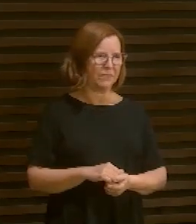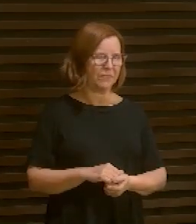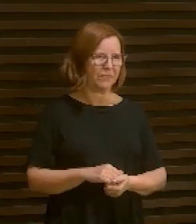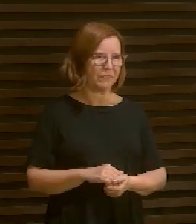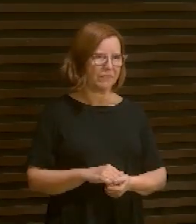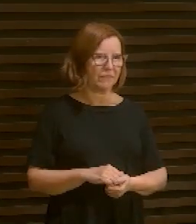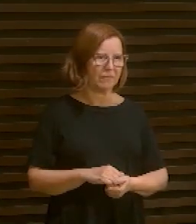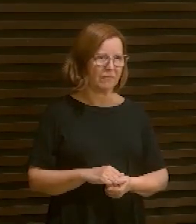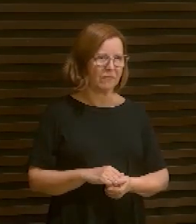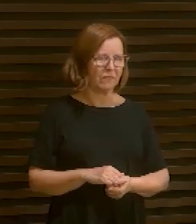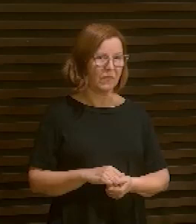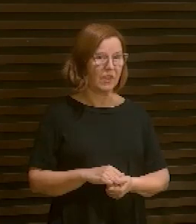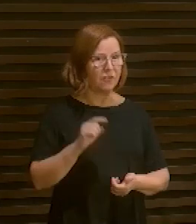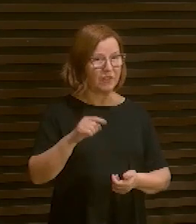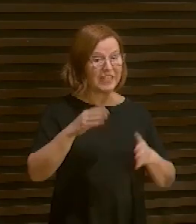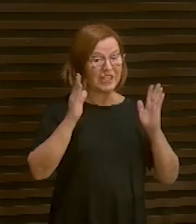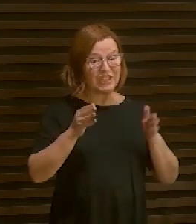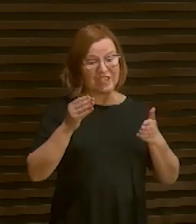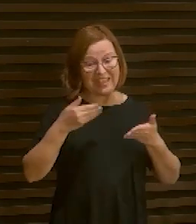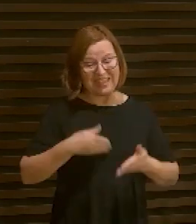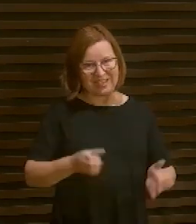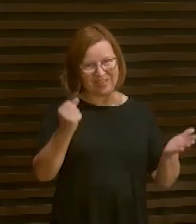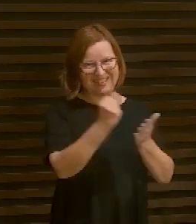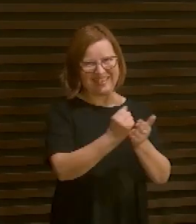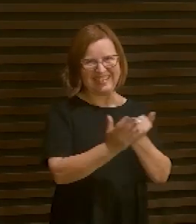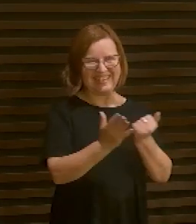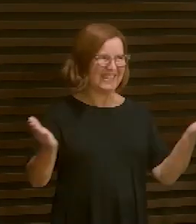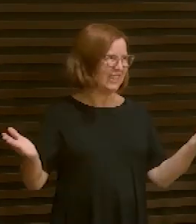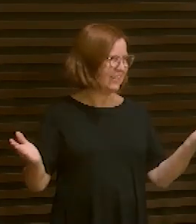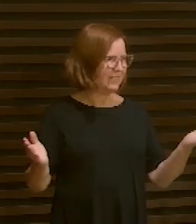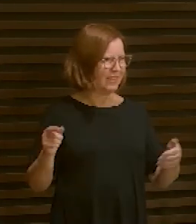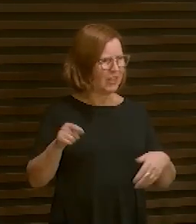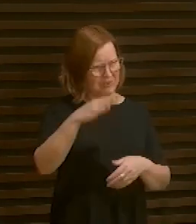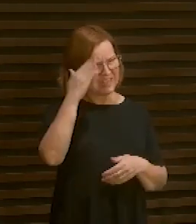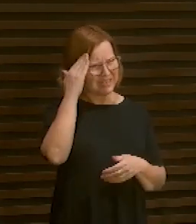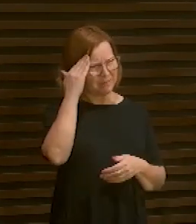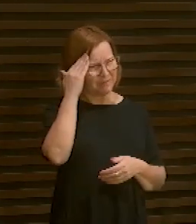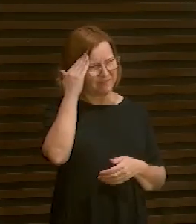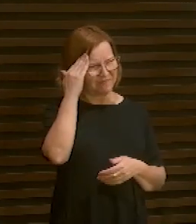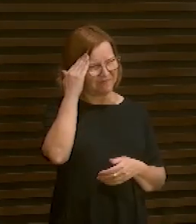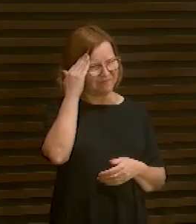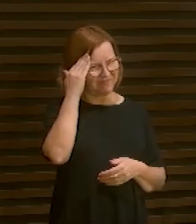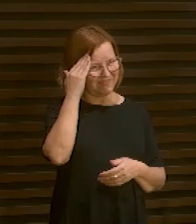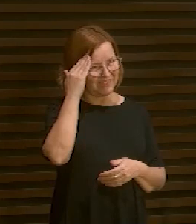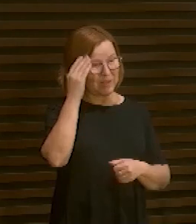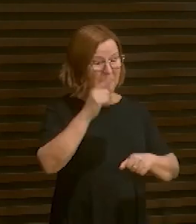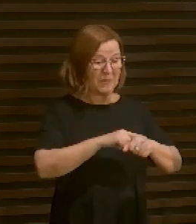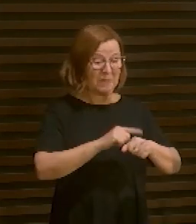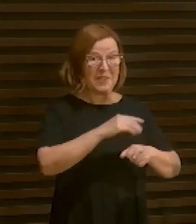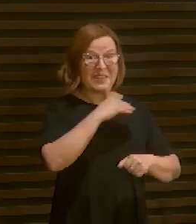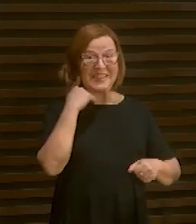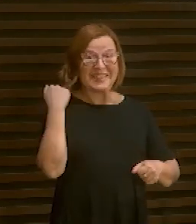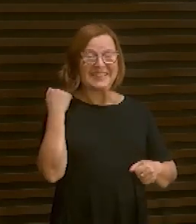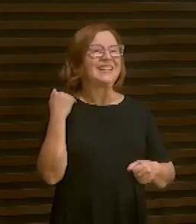Campbell. Você já nasceu crucificado. Você sabia disso? Que quando Jesus